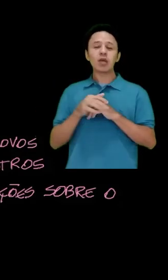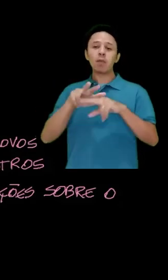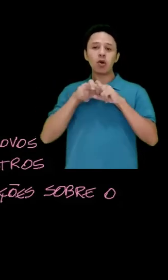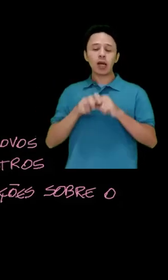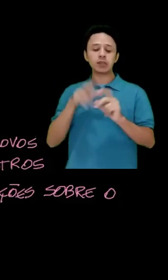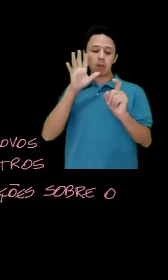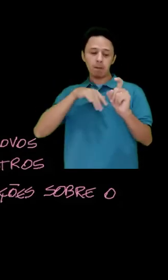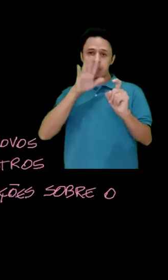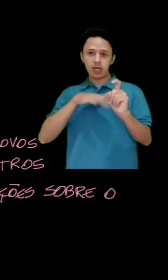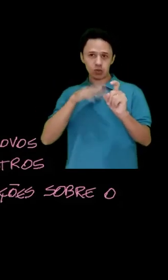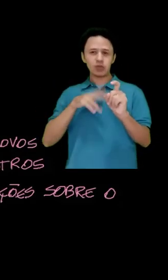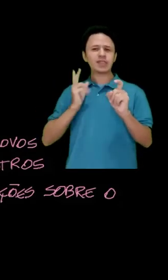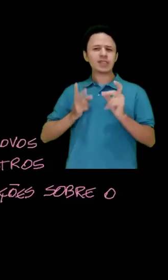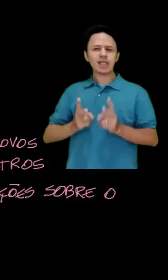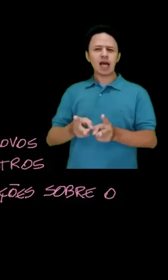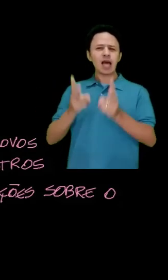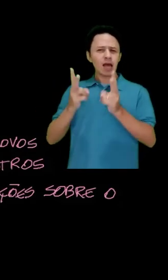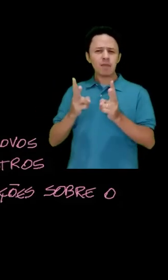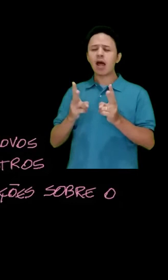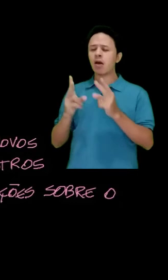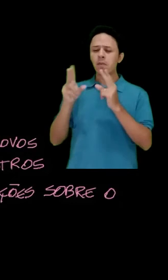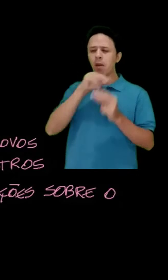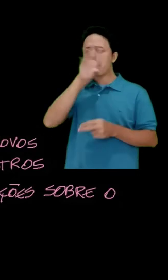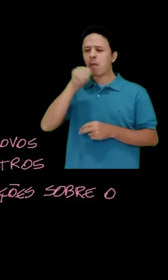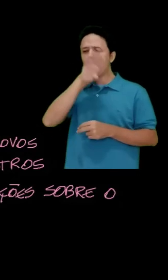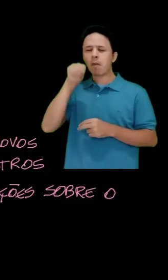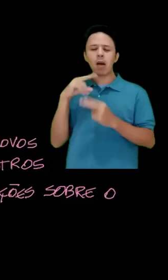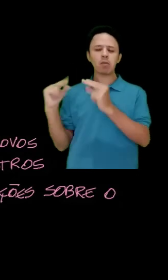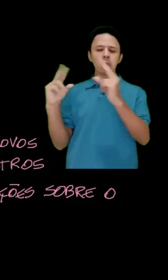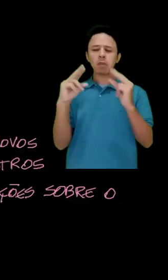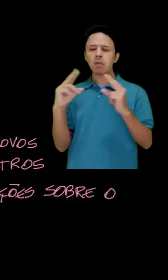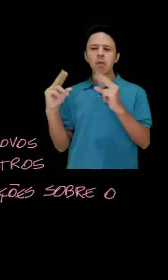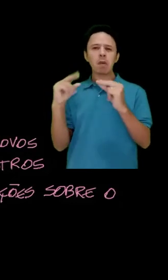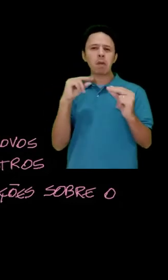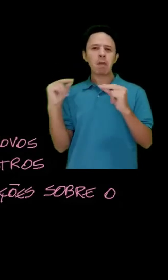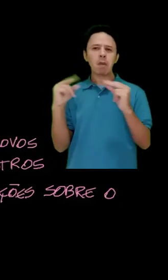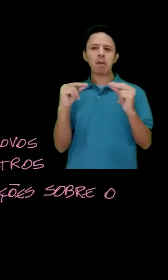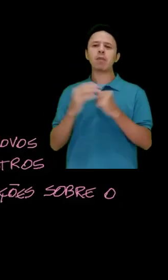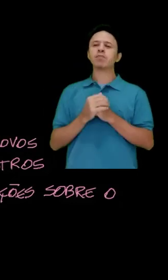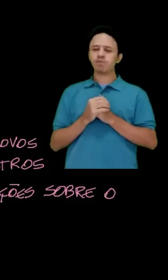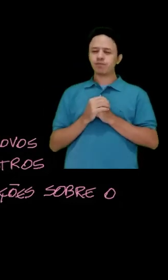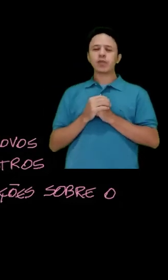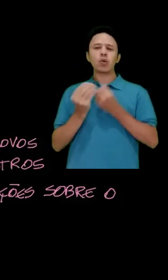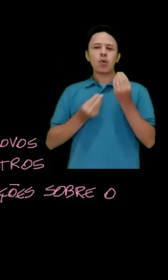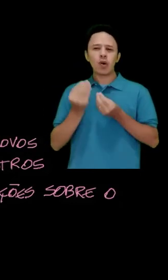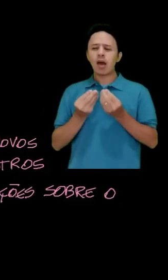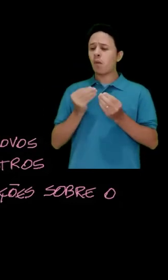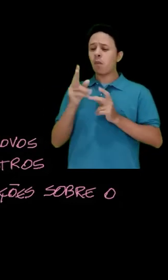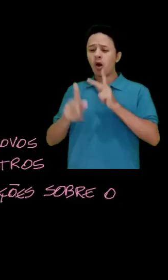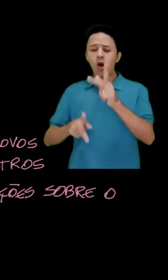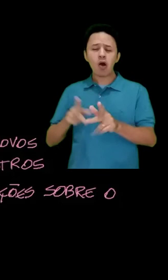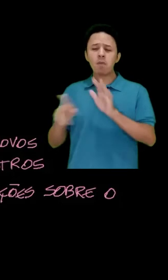mitos serem, na maioria das vezes, transmitidos através da oralidade e não através da escrita, era que eles eram